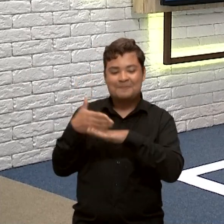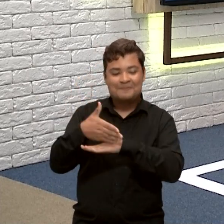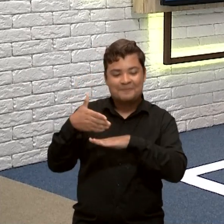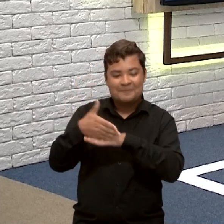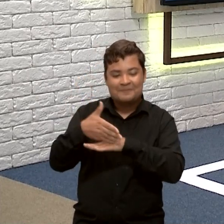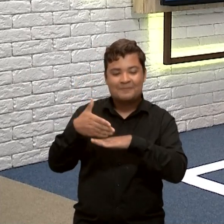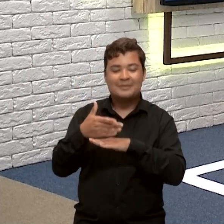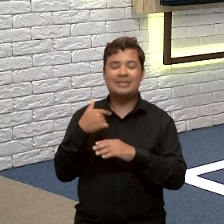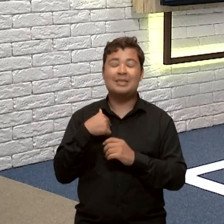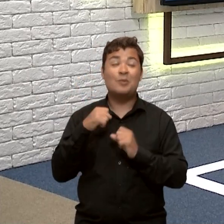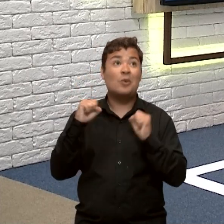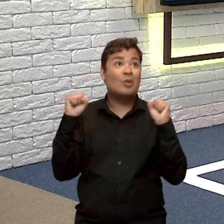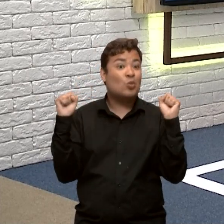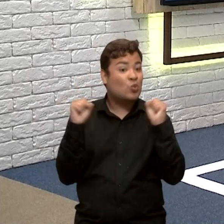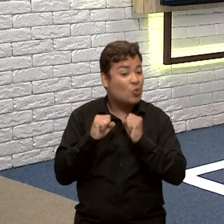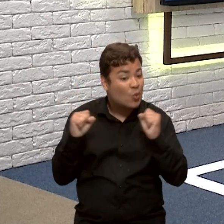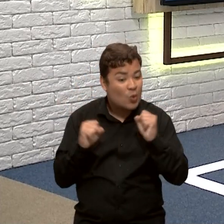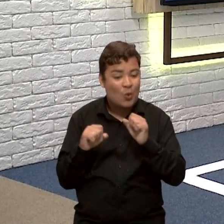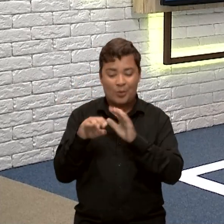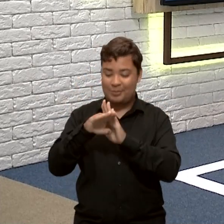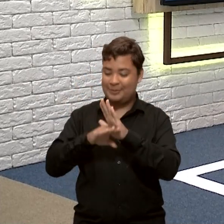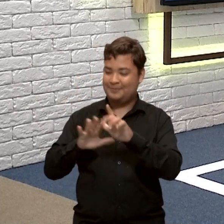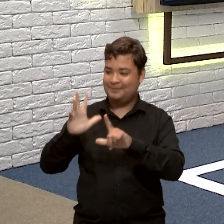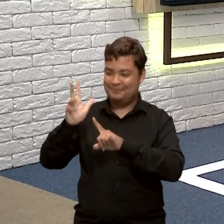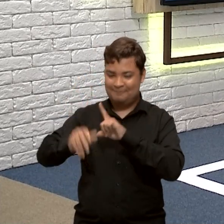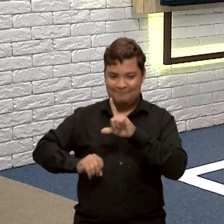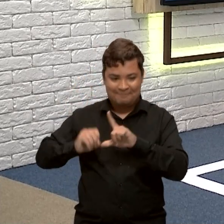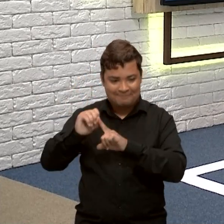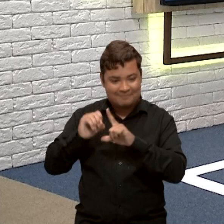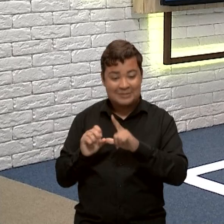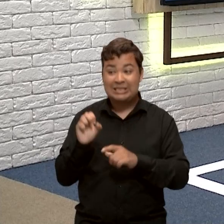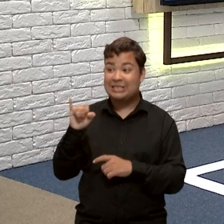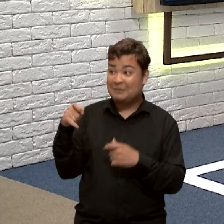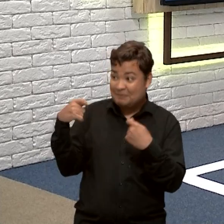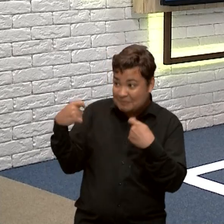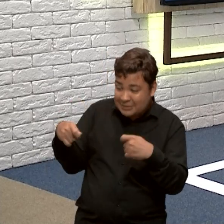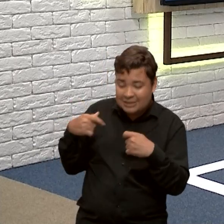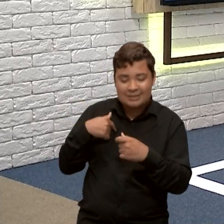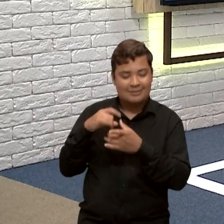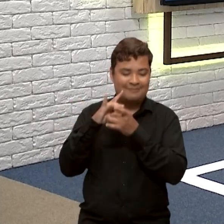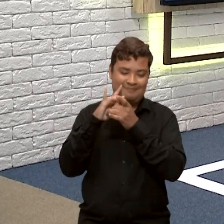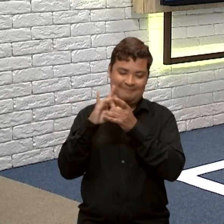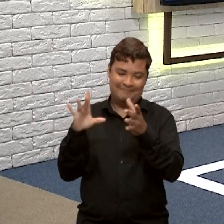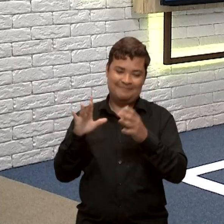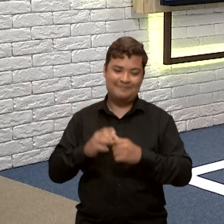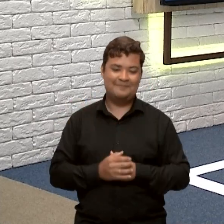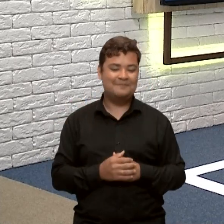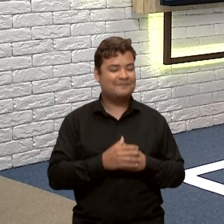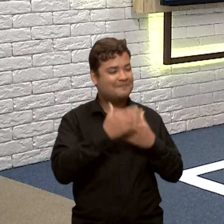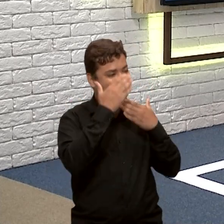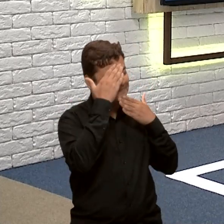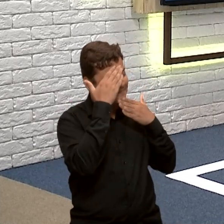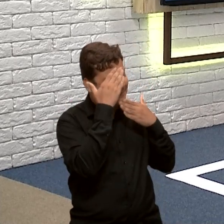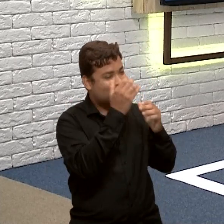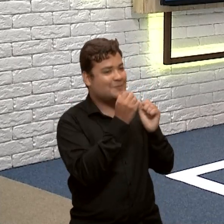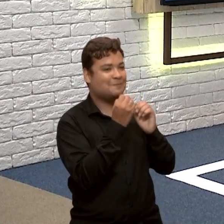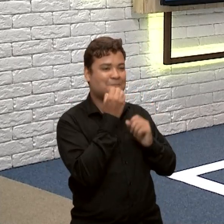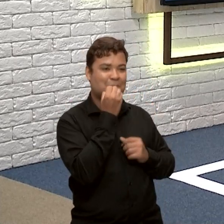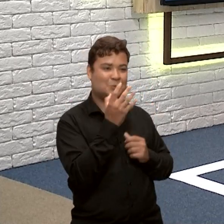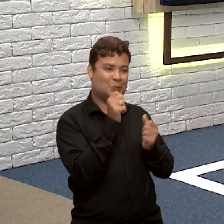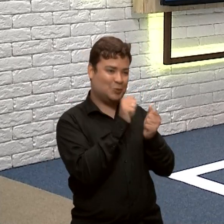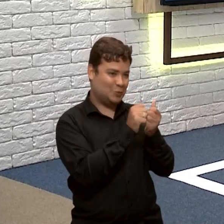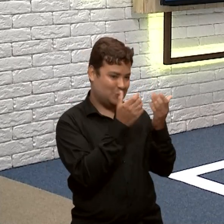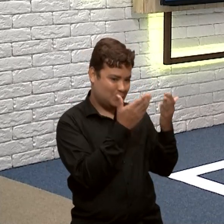eu adoro o programa Mundo UFG e quando vocês precisarem, sempre estou à disposição. Muito obrigada, é sempre bom ter você aqui com a